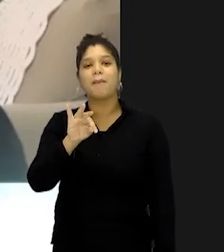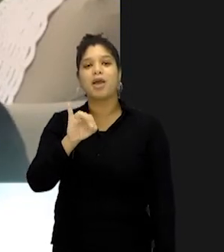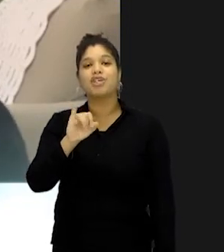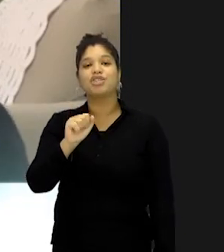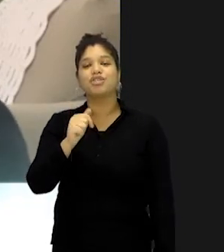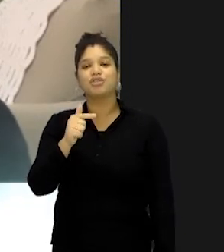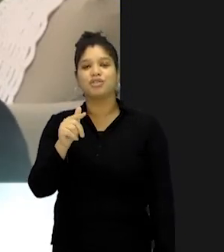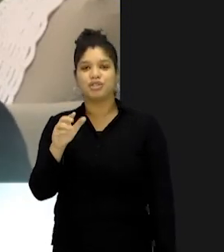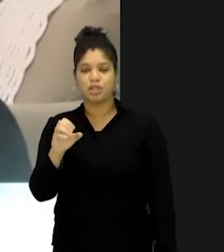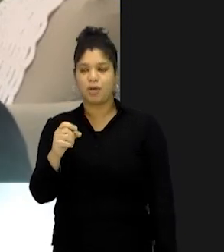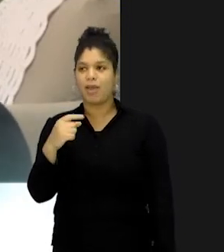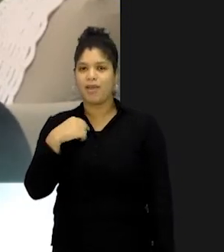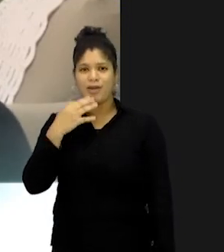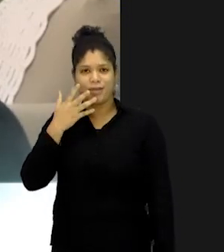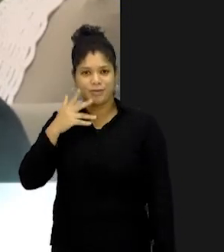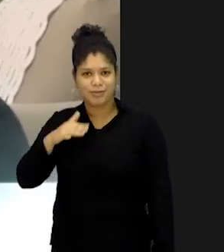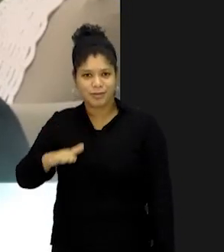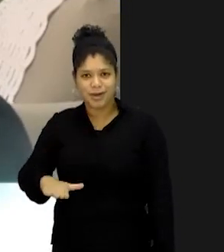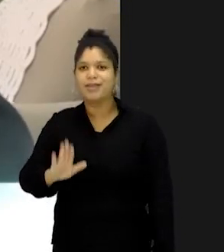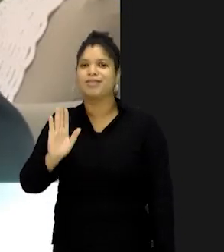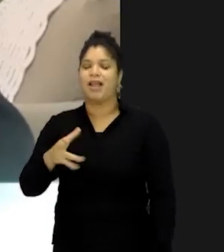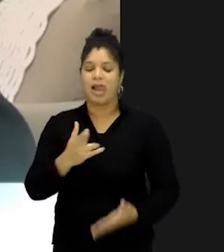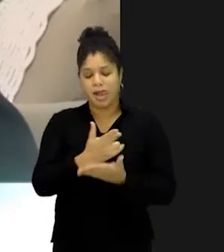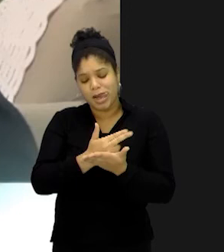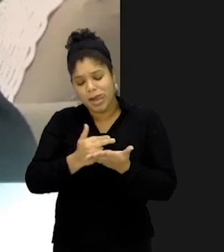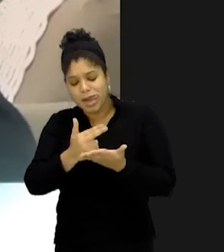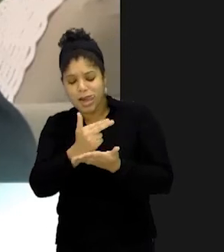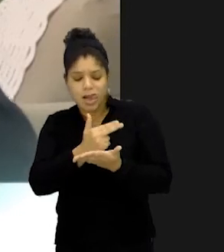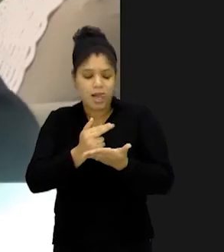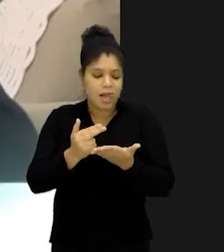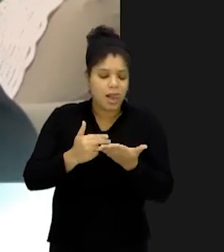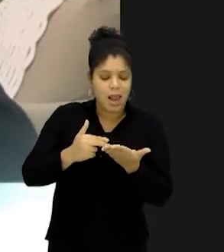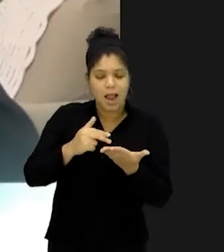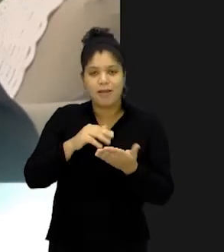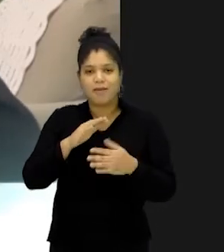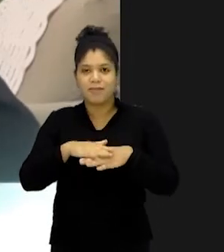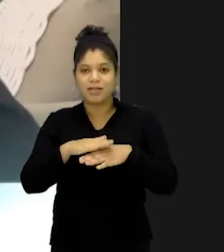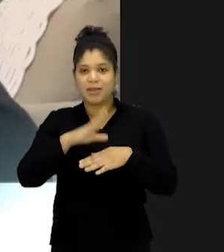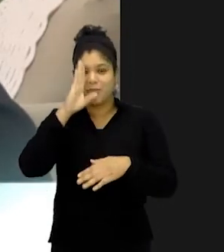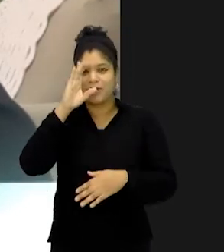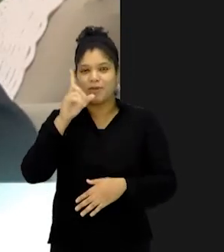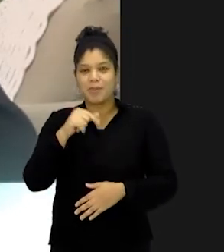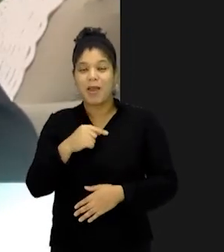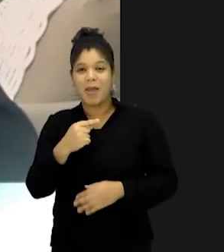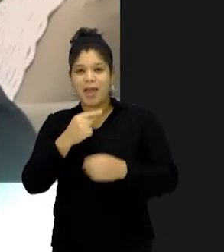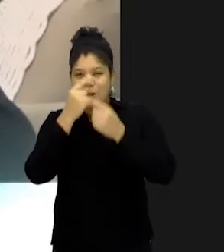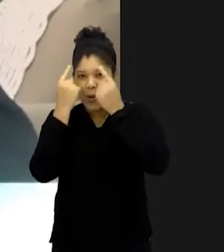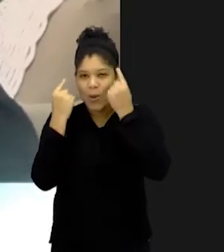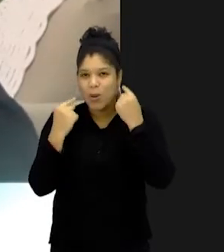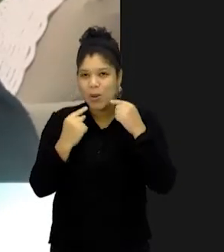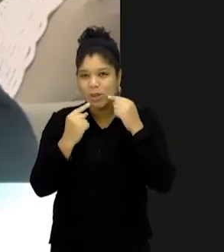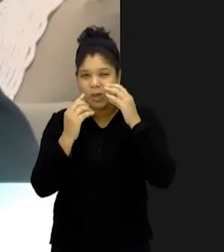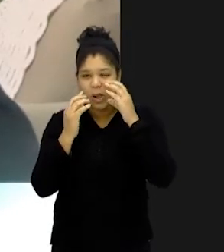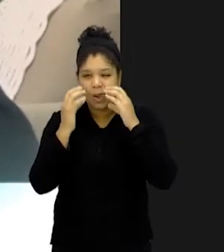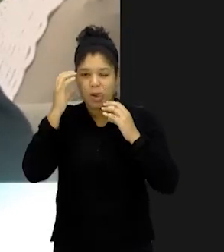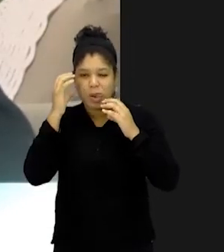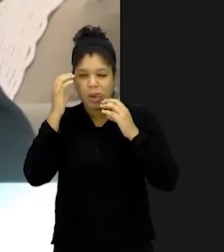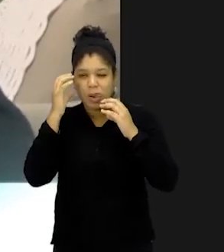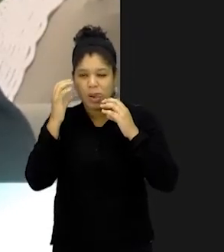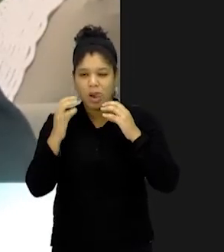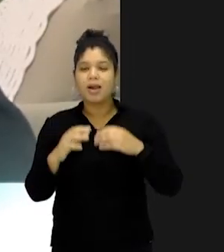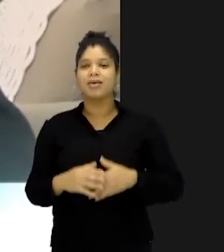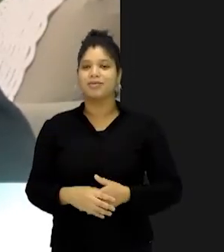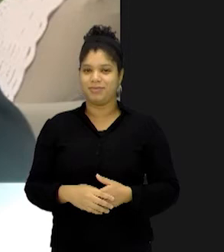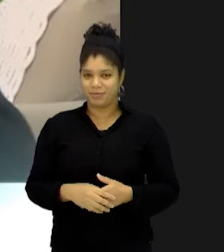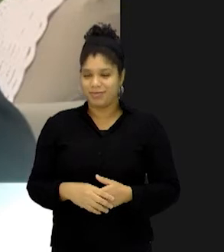arte, desenho, desde moleque, né? E o principal é a caricatura, né? Mas sempre trabalhei com